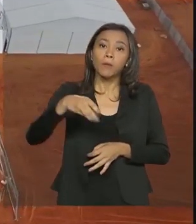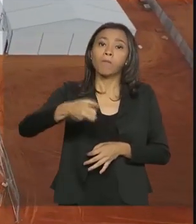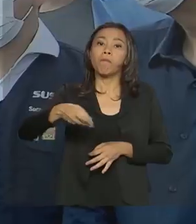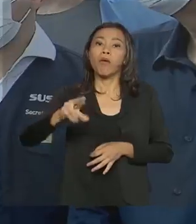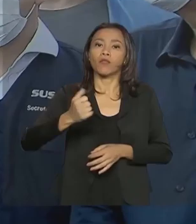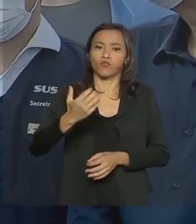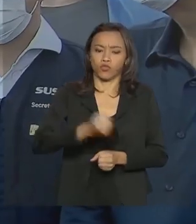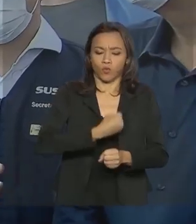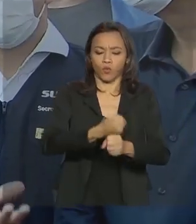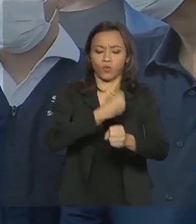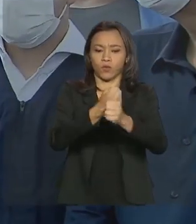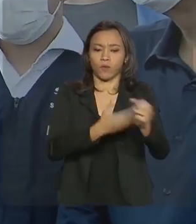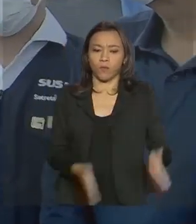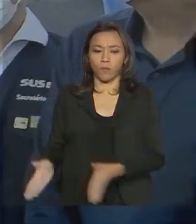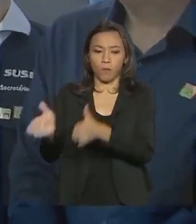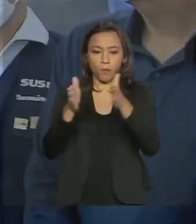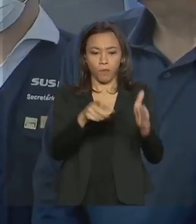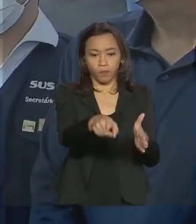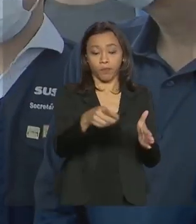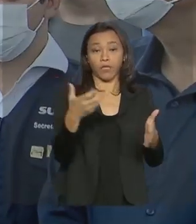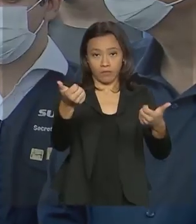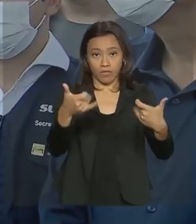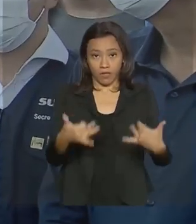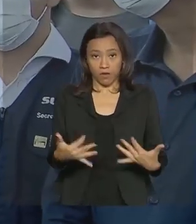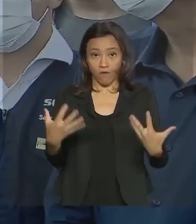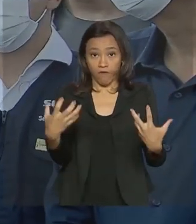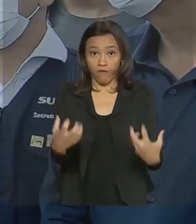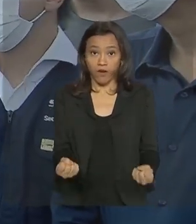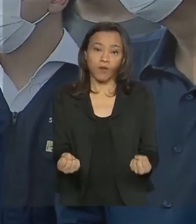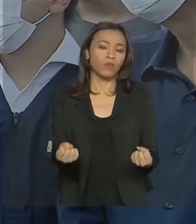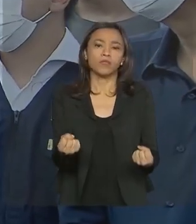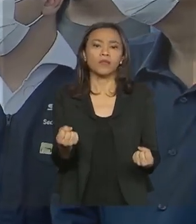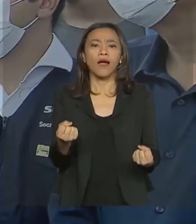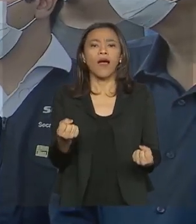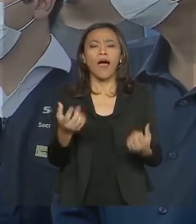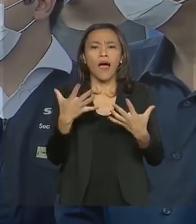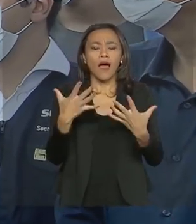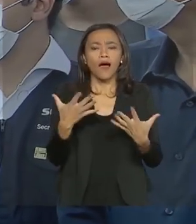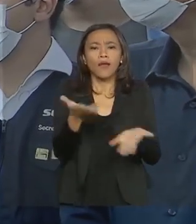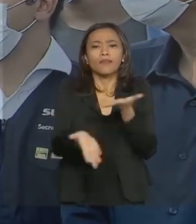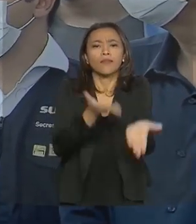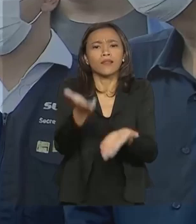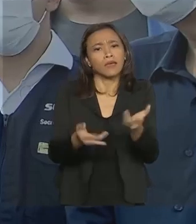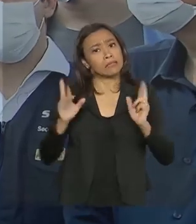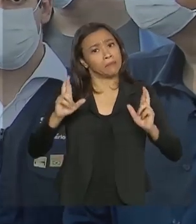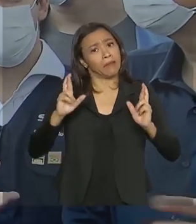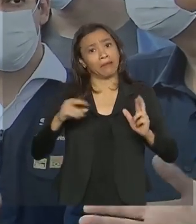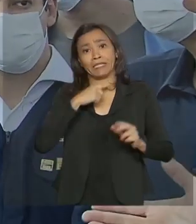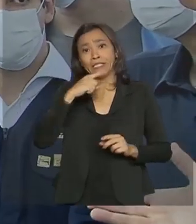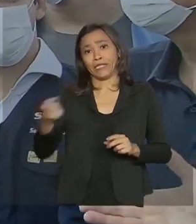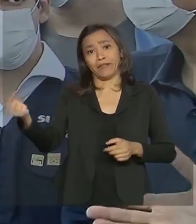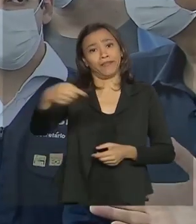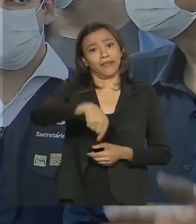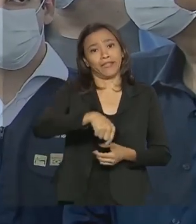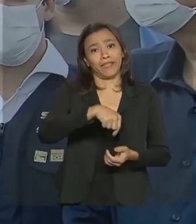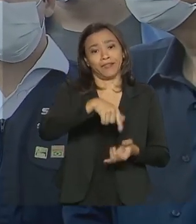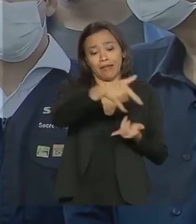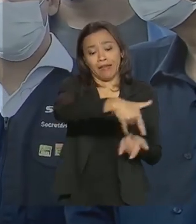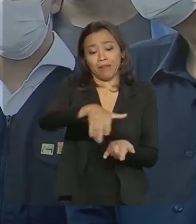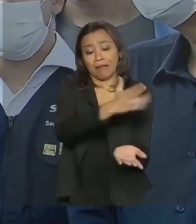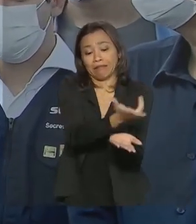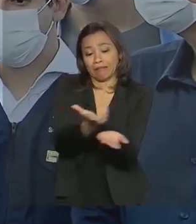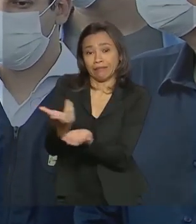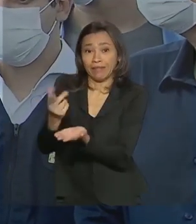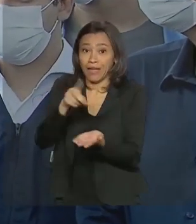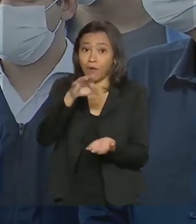construída. A vai fazer o possível para atender a expectativa. A espera que ninguém ocupe. Na verdade, é igual o